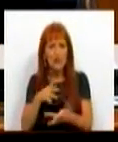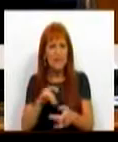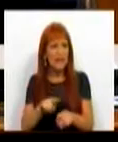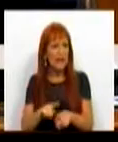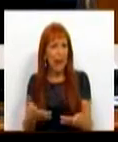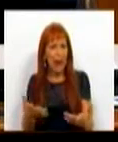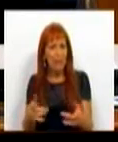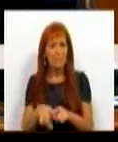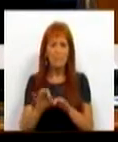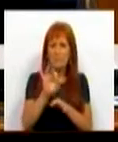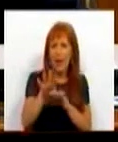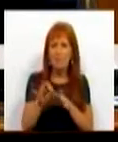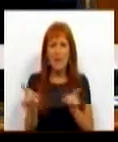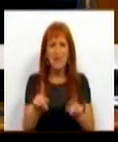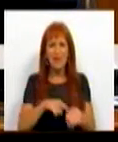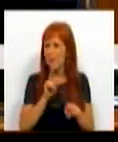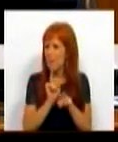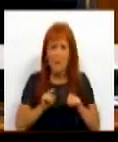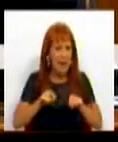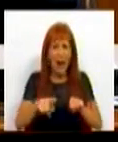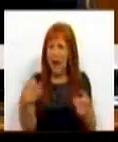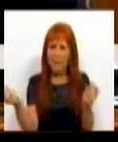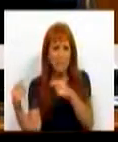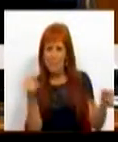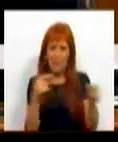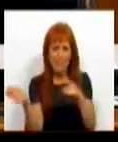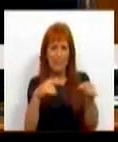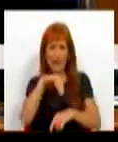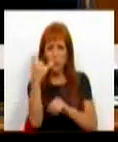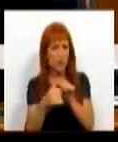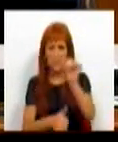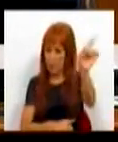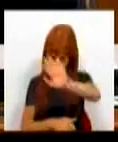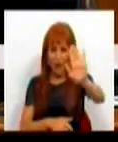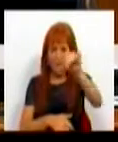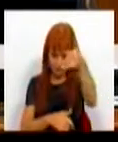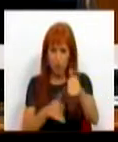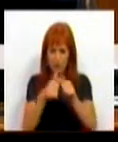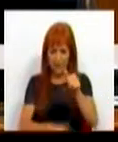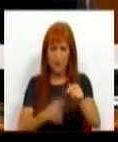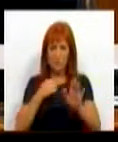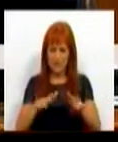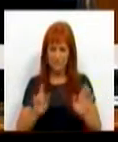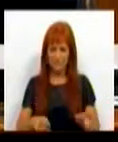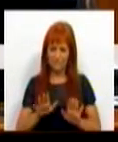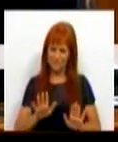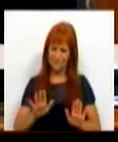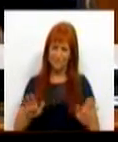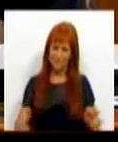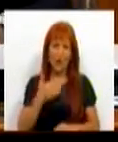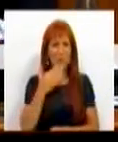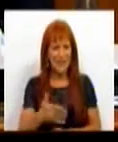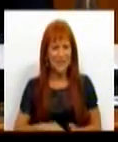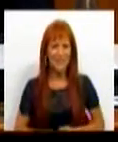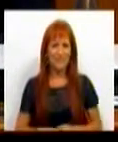tempo. Portanto, há partes, mas não em, como se fossem segundas intervenções. Vai haver uma segunda intervenção. Tem que haver limites. Muito